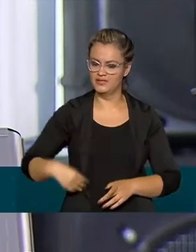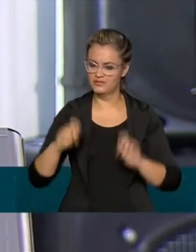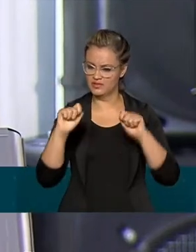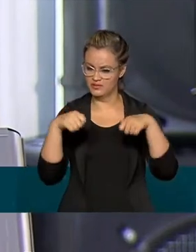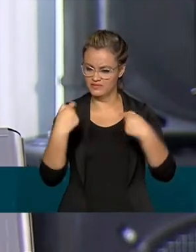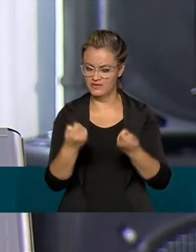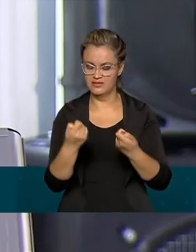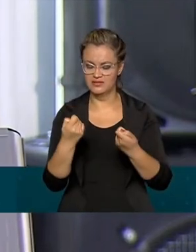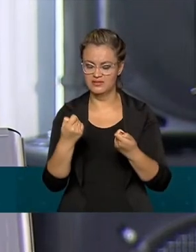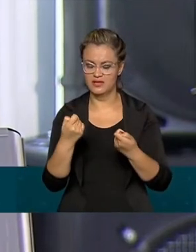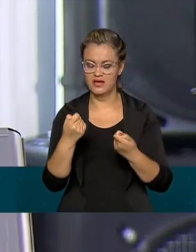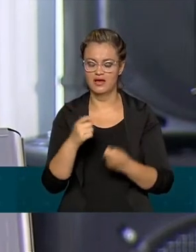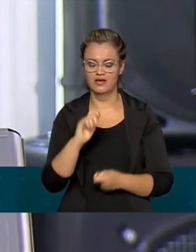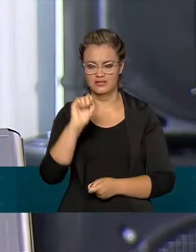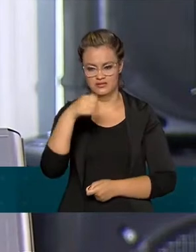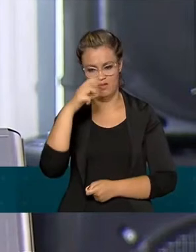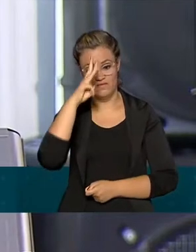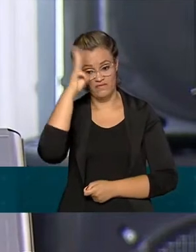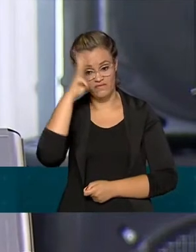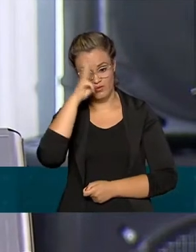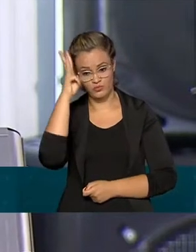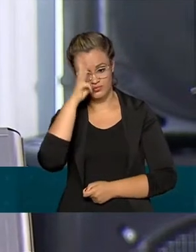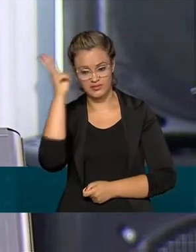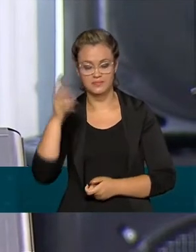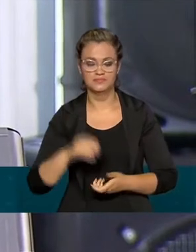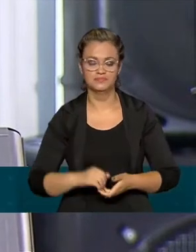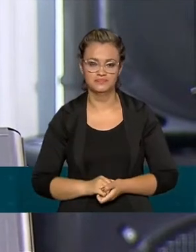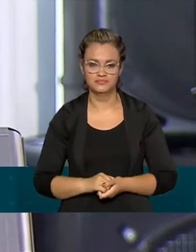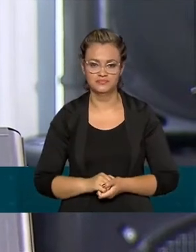Defesa, general Walter Souza de Braga Neto,